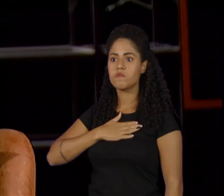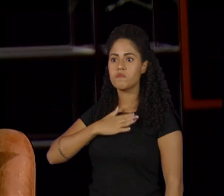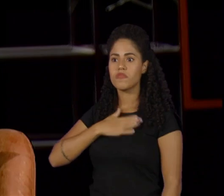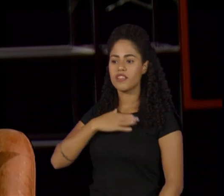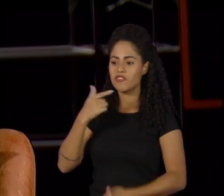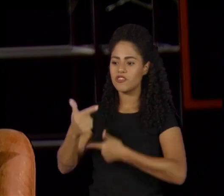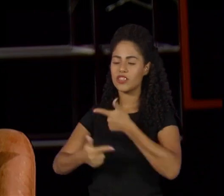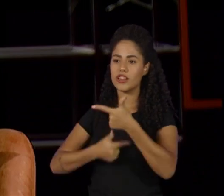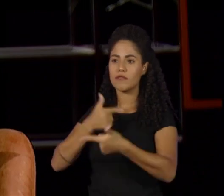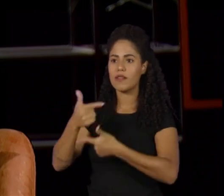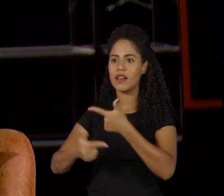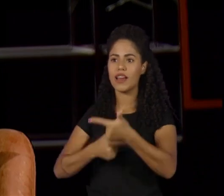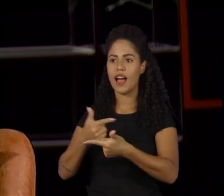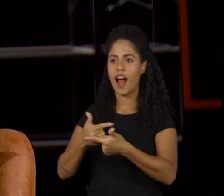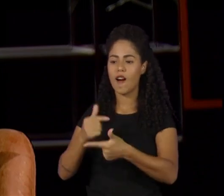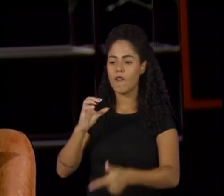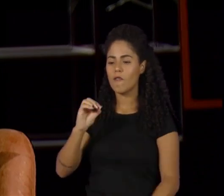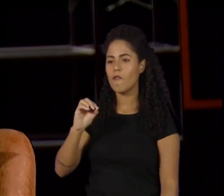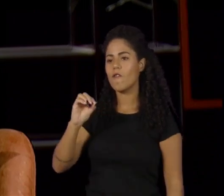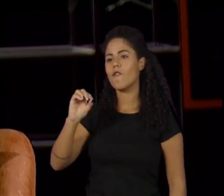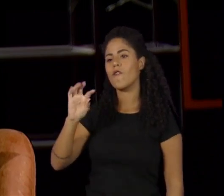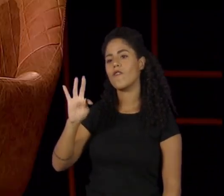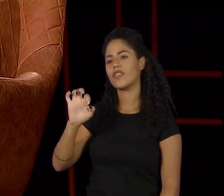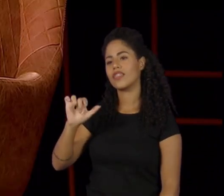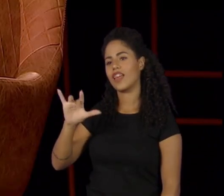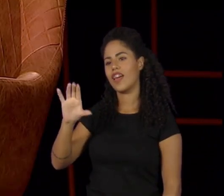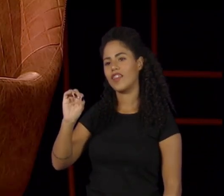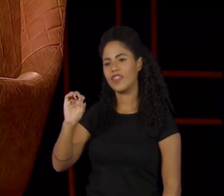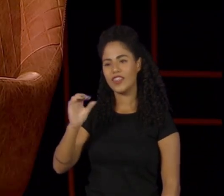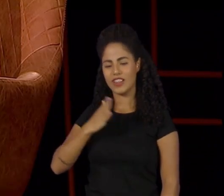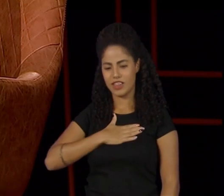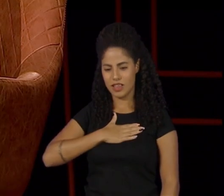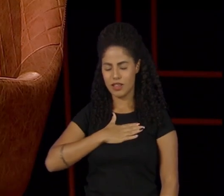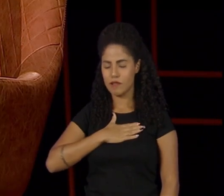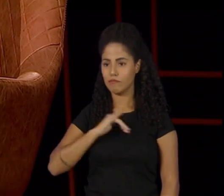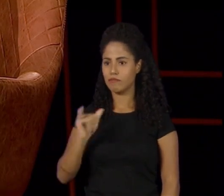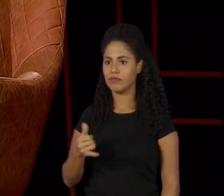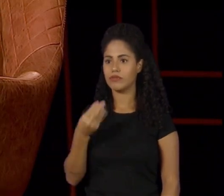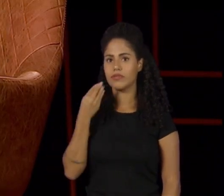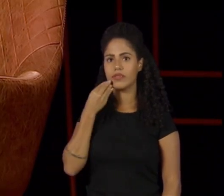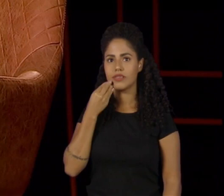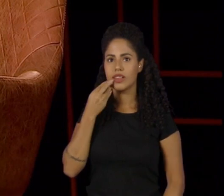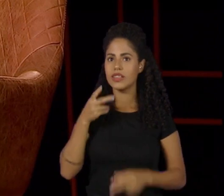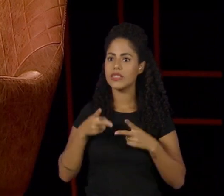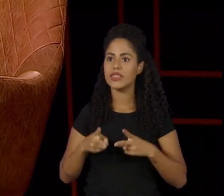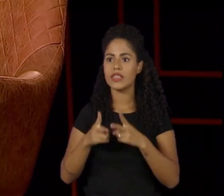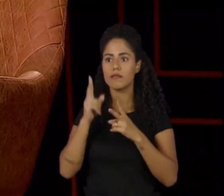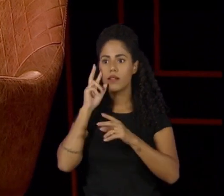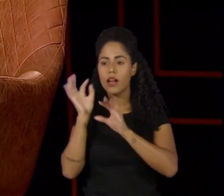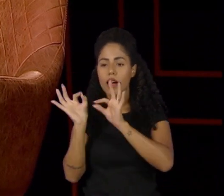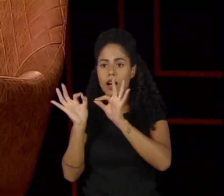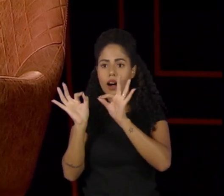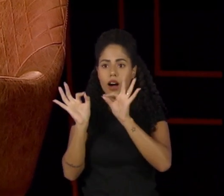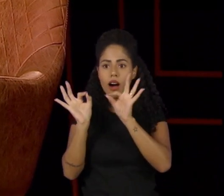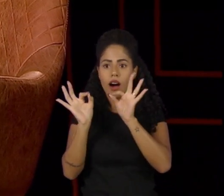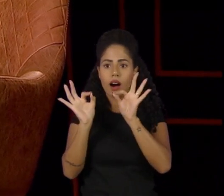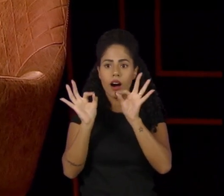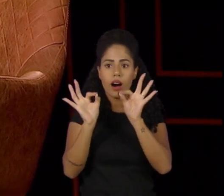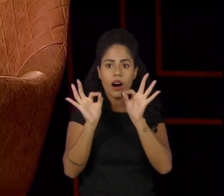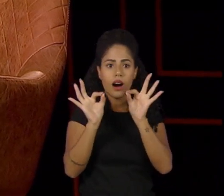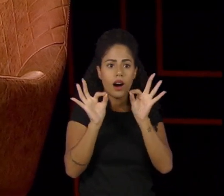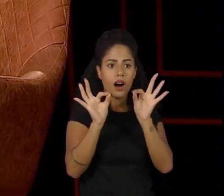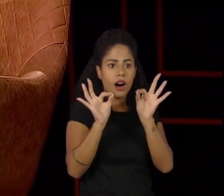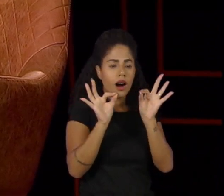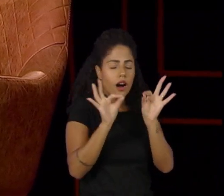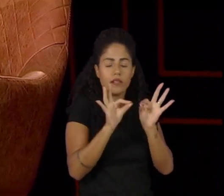o Otelo, cara, Bibi Ferreira e Paulo Otran. Toda vez que tinha o Sancho Panza em cena, estava o elenco todo na coxia,